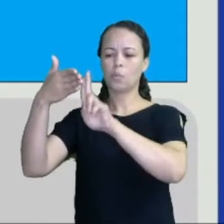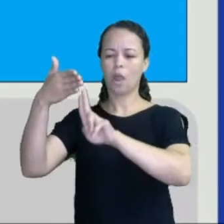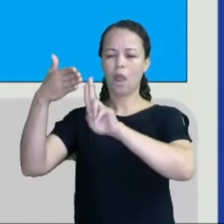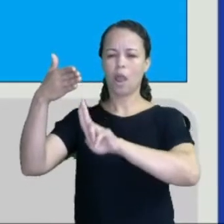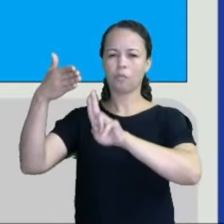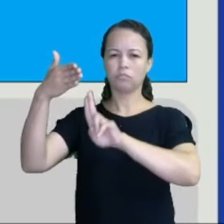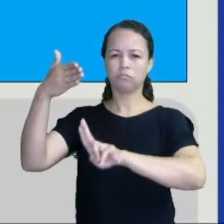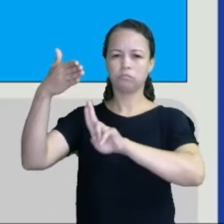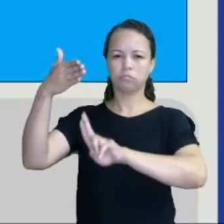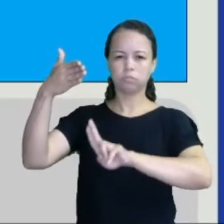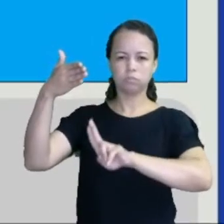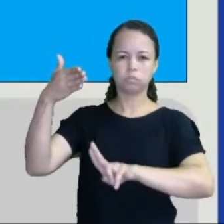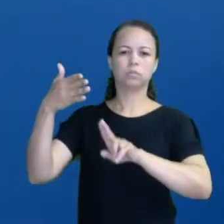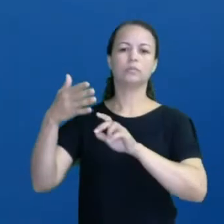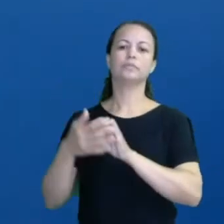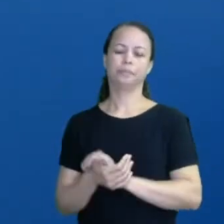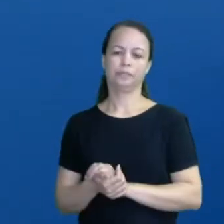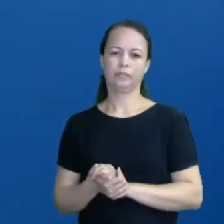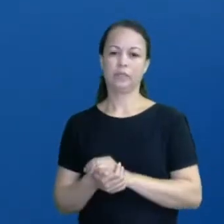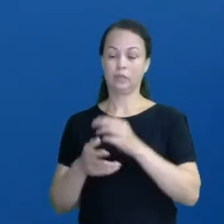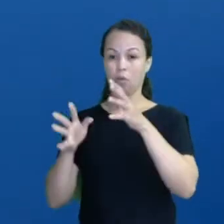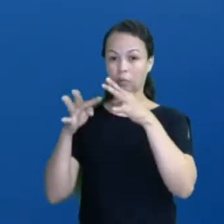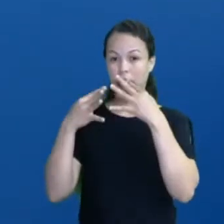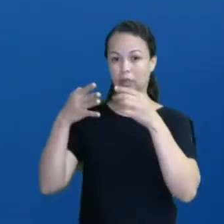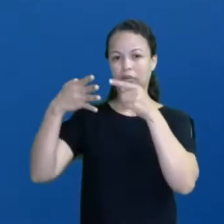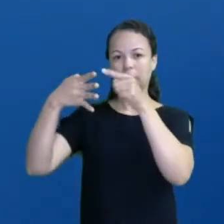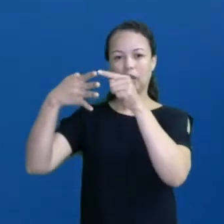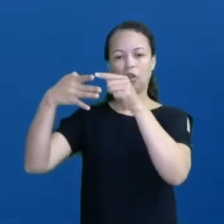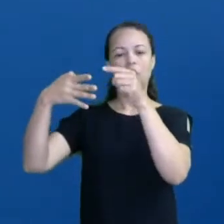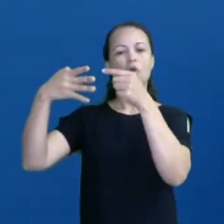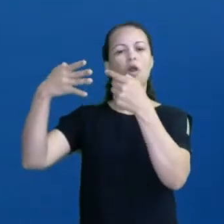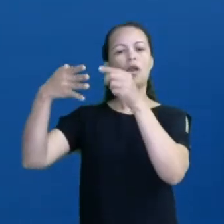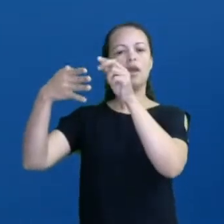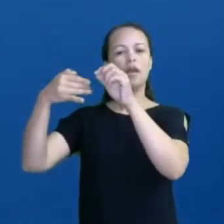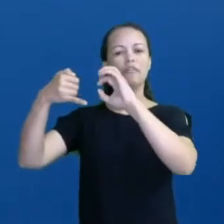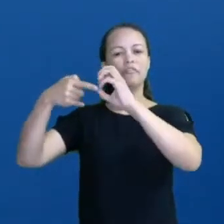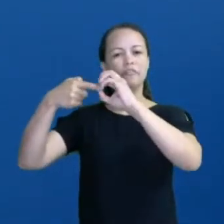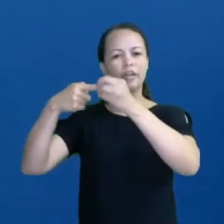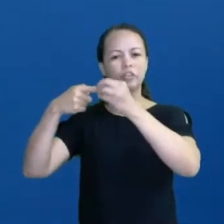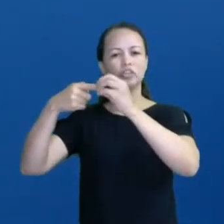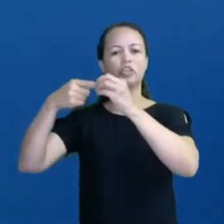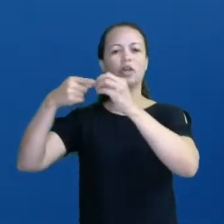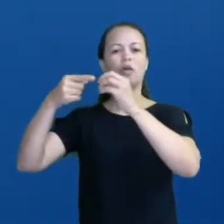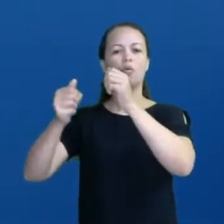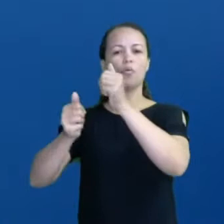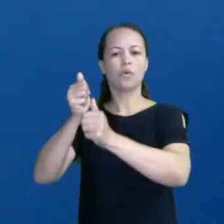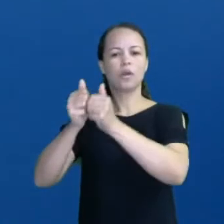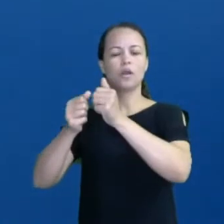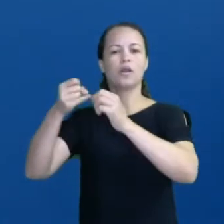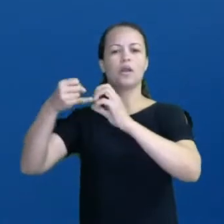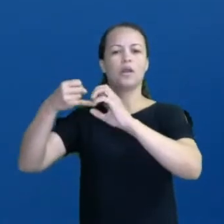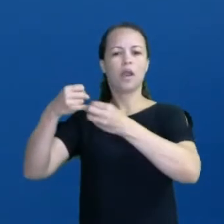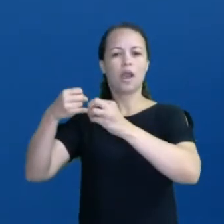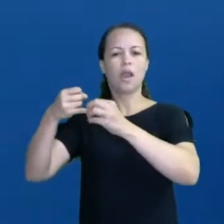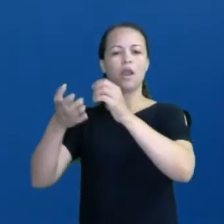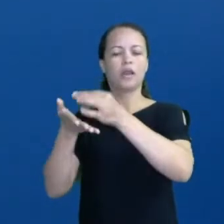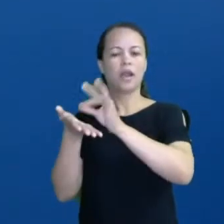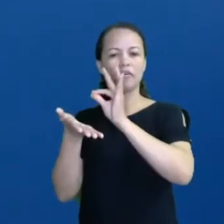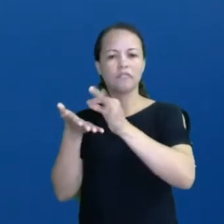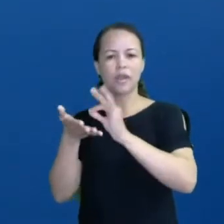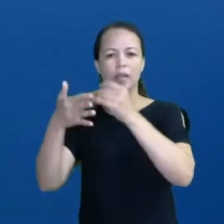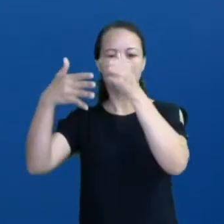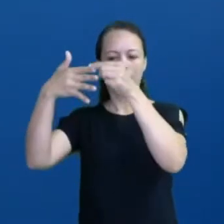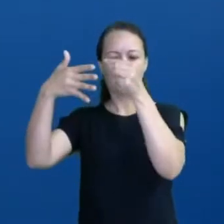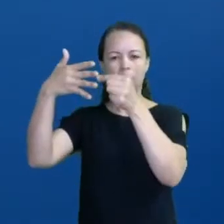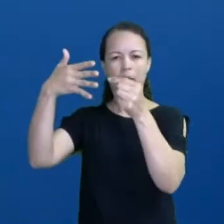abaixo do outro. Então presta atenção que eu tenho aqui na lista, ó, feijão, arroz, café, macarrão, carne e tá um